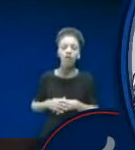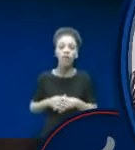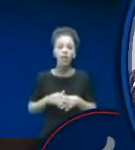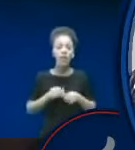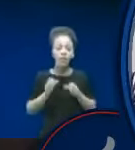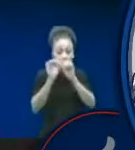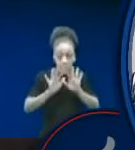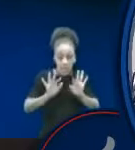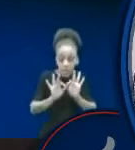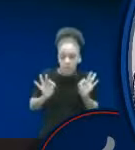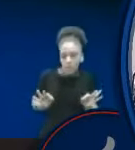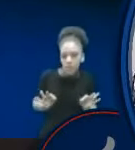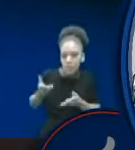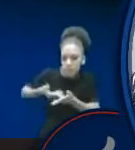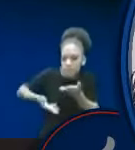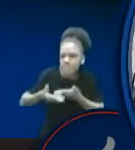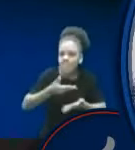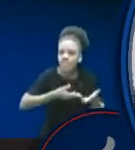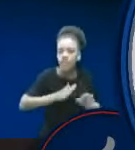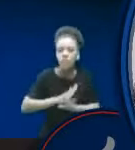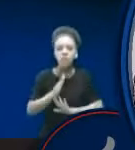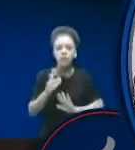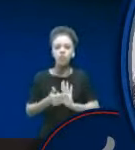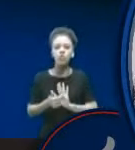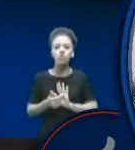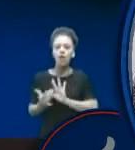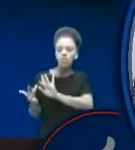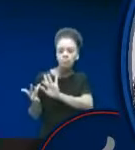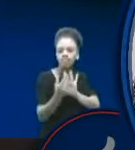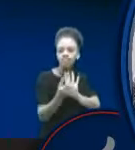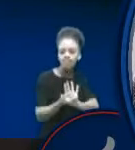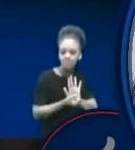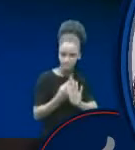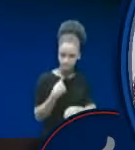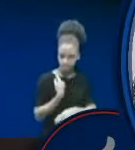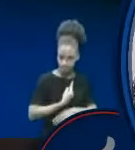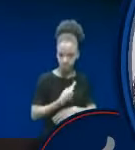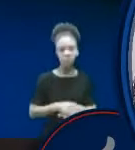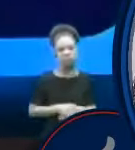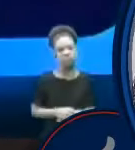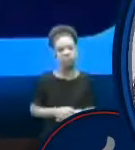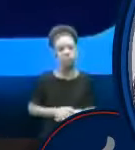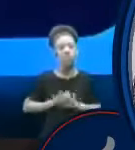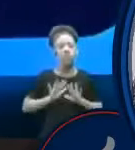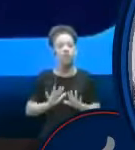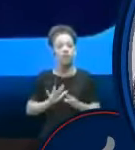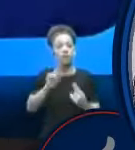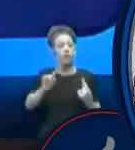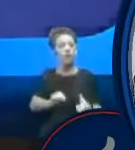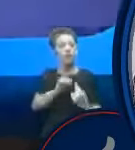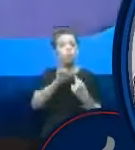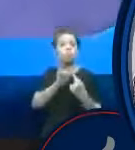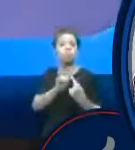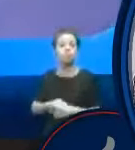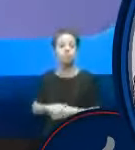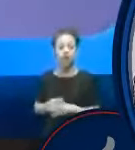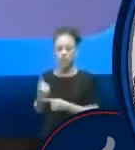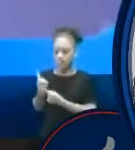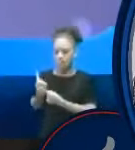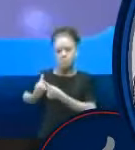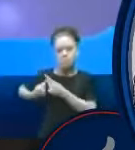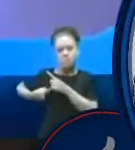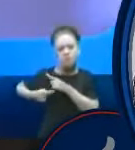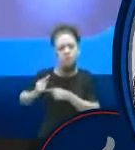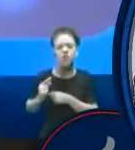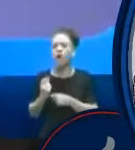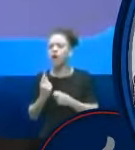e proativa para todos que se relacionam com as nossas marcas. E para atingir esse objetivo, a nossa transformação